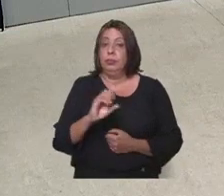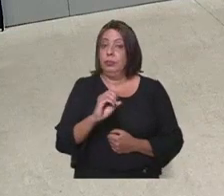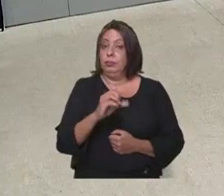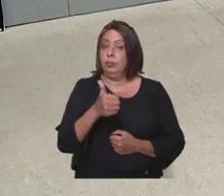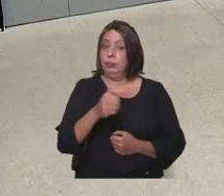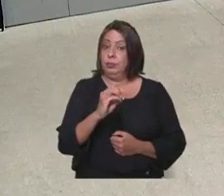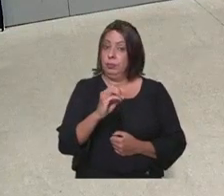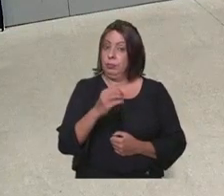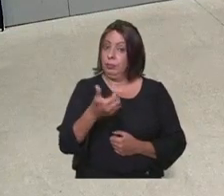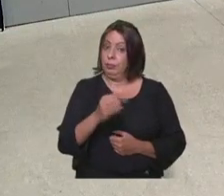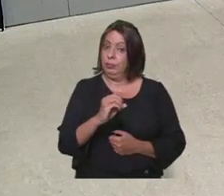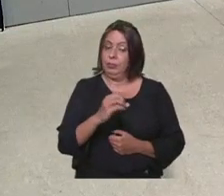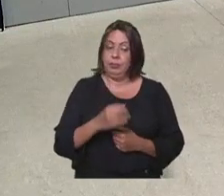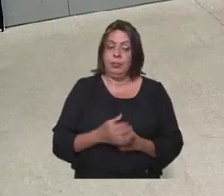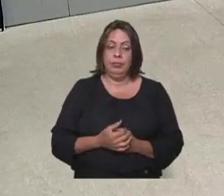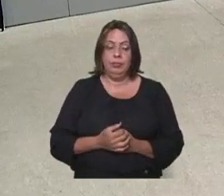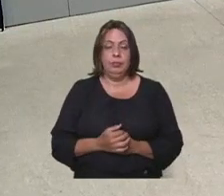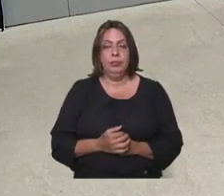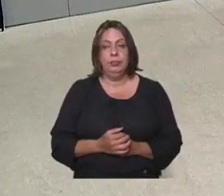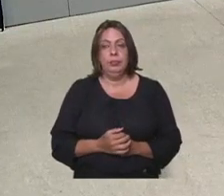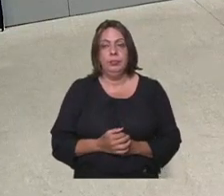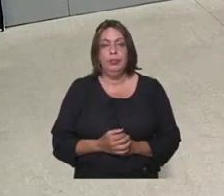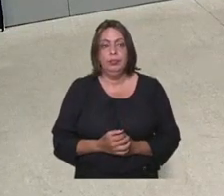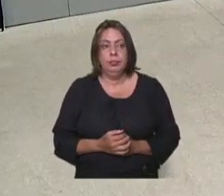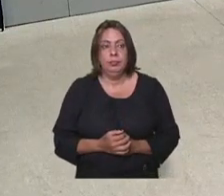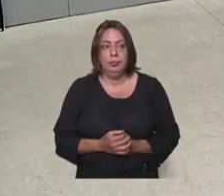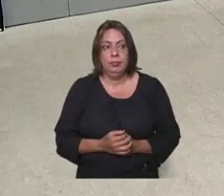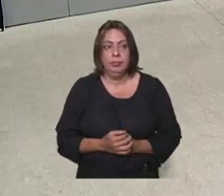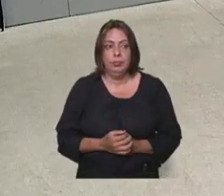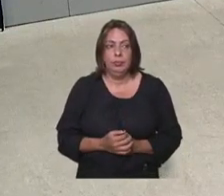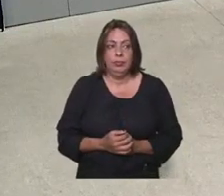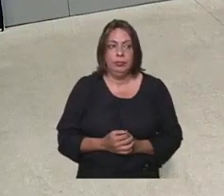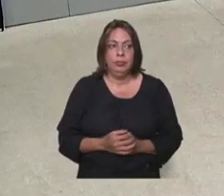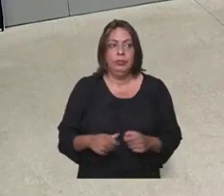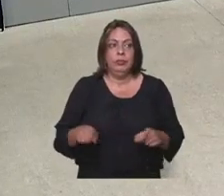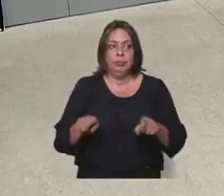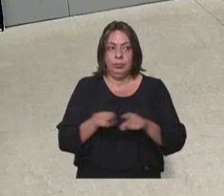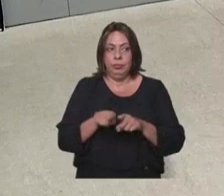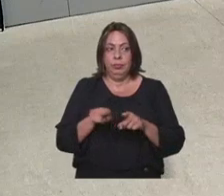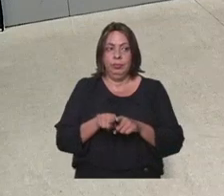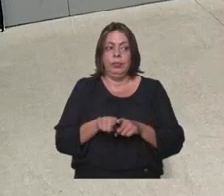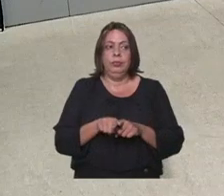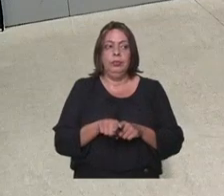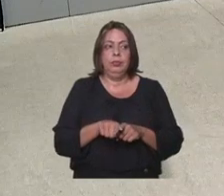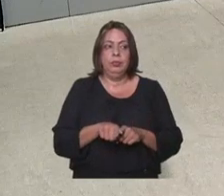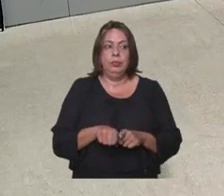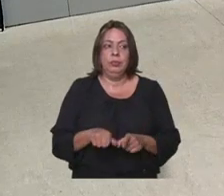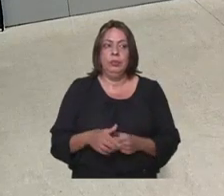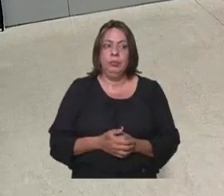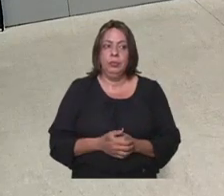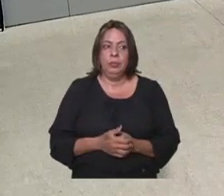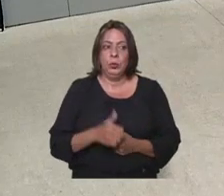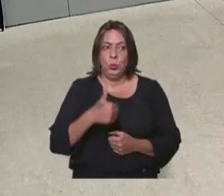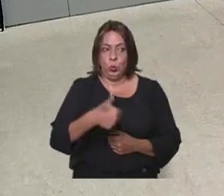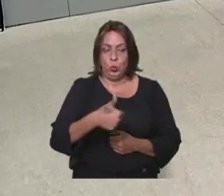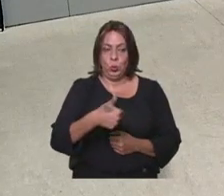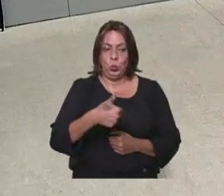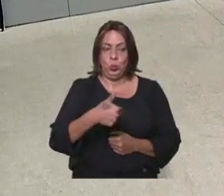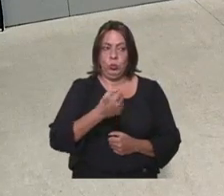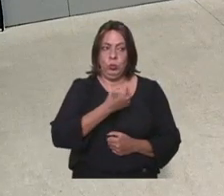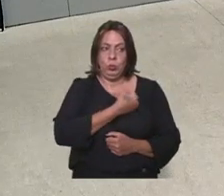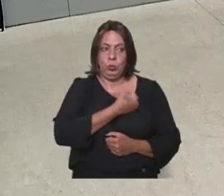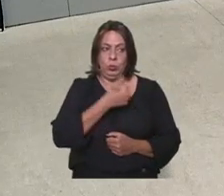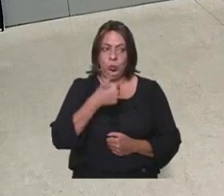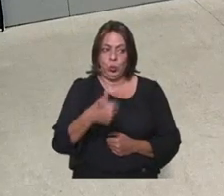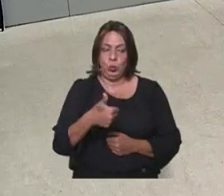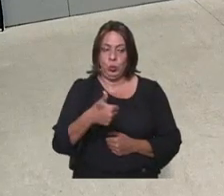número 10, 10, 10, 10, 10 subiu, subiu 10, subiu a primeira, número 1, a